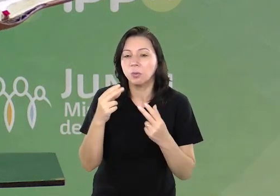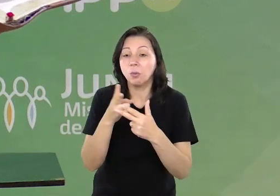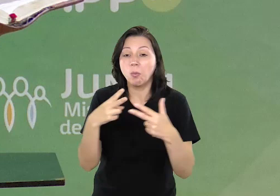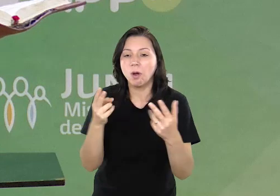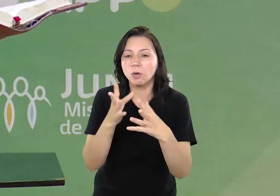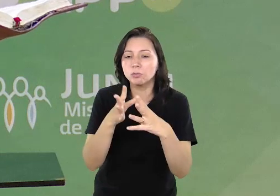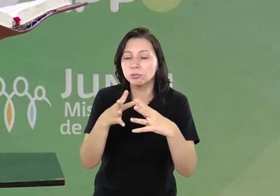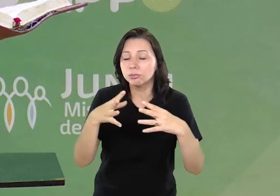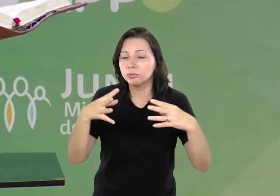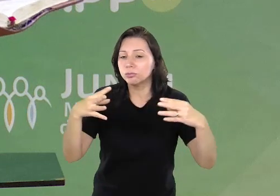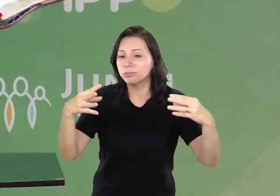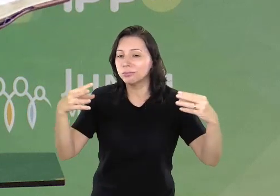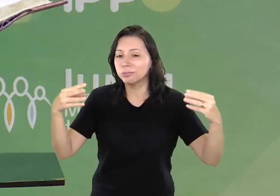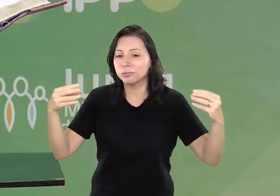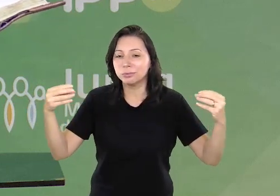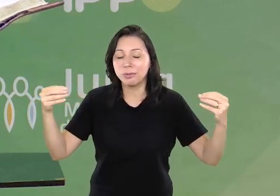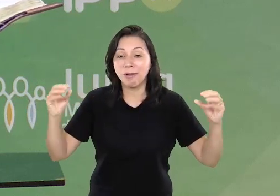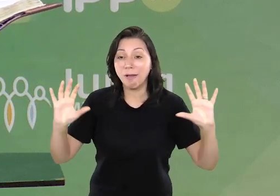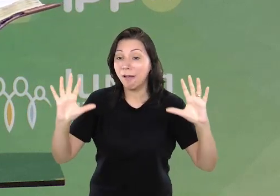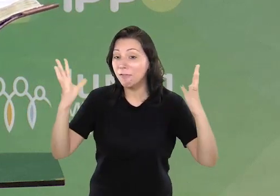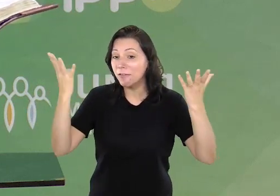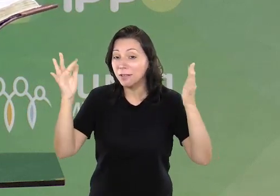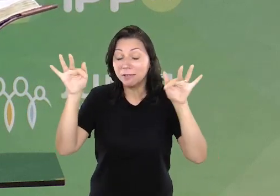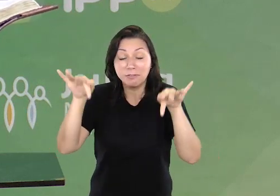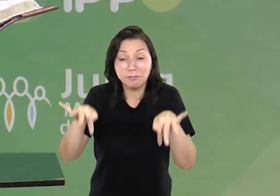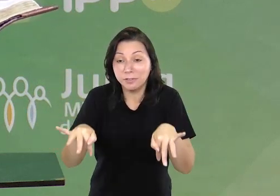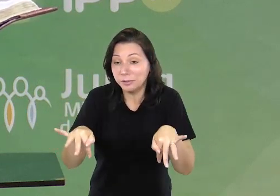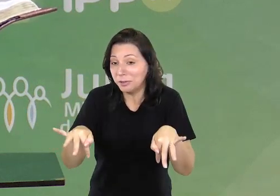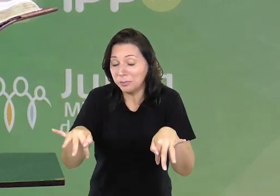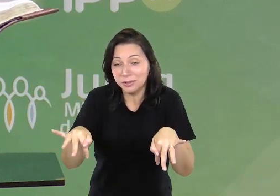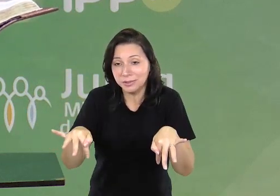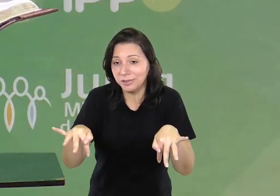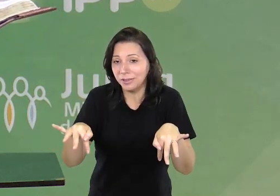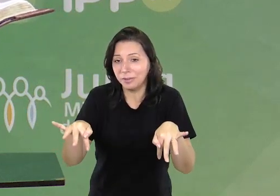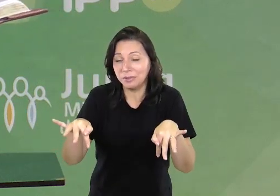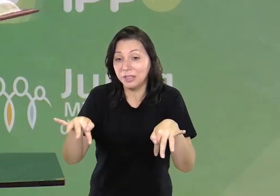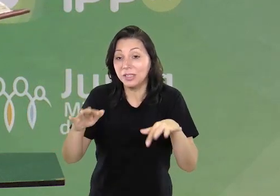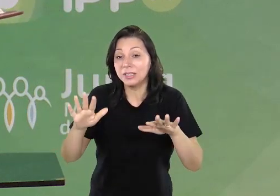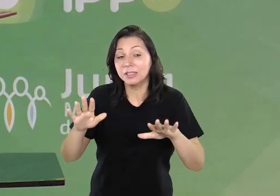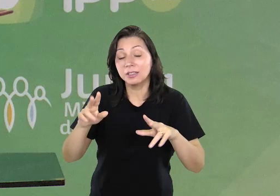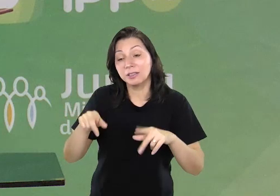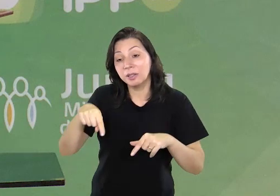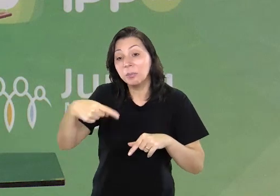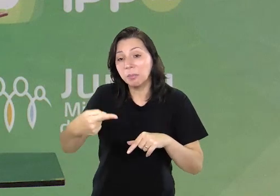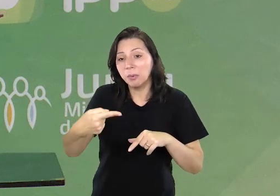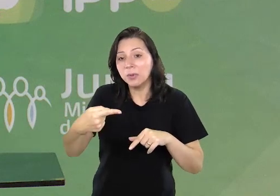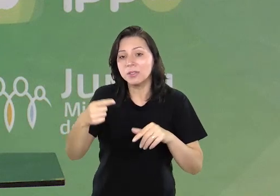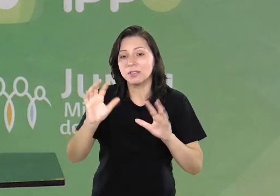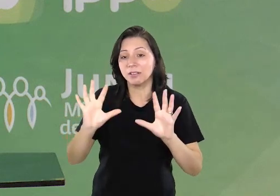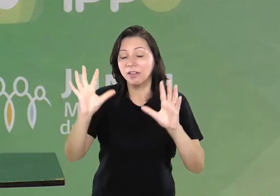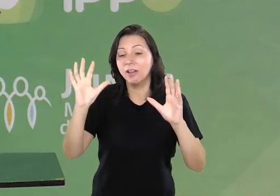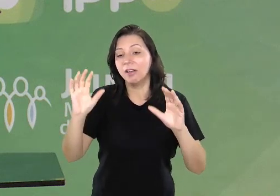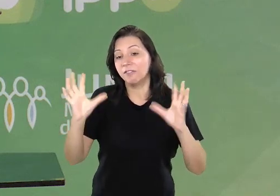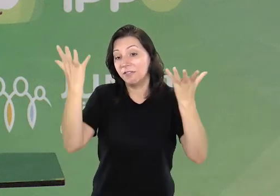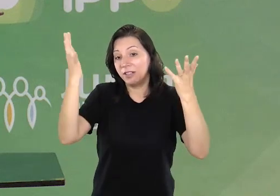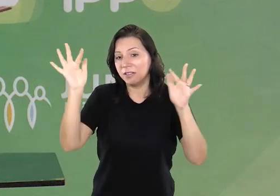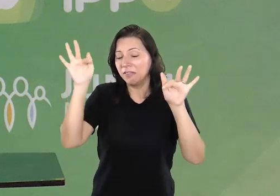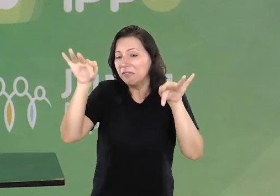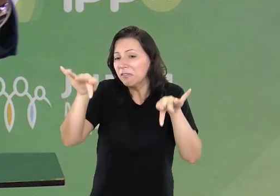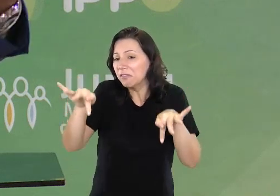de festa termina você põe a cabeça no travesseiro vazio na alma os ossos seco no coração